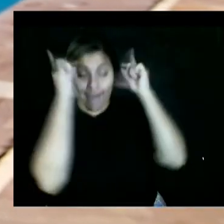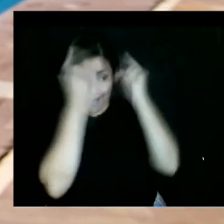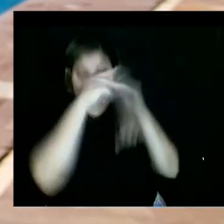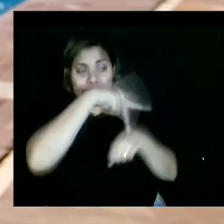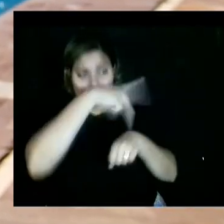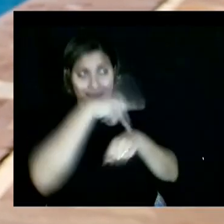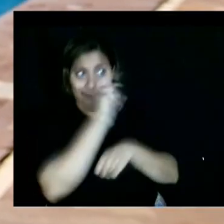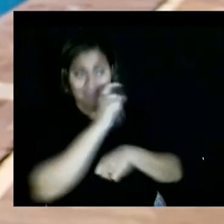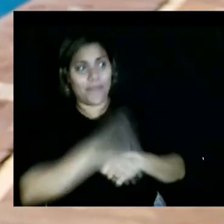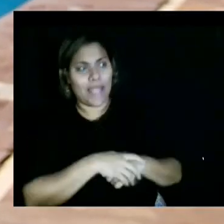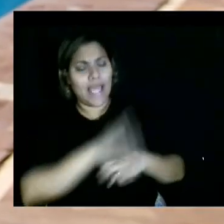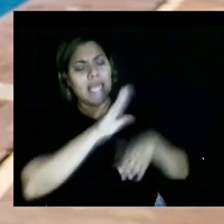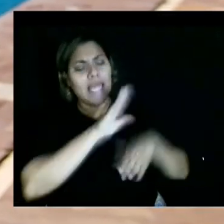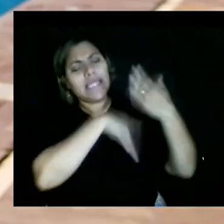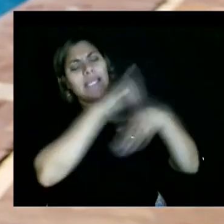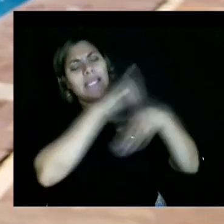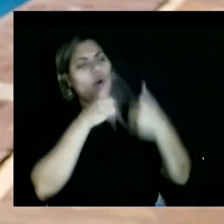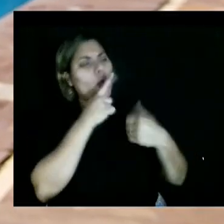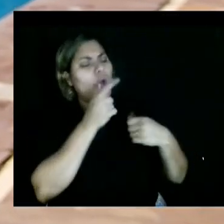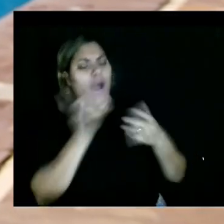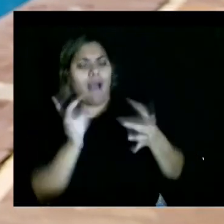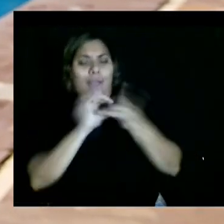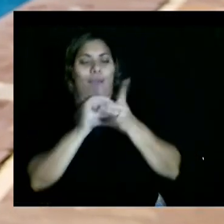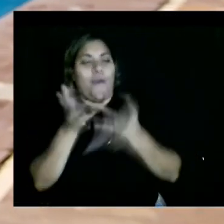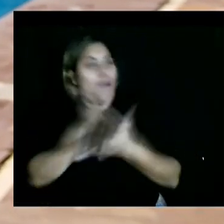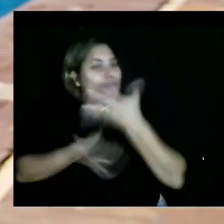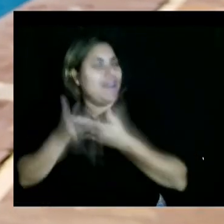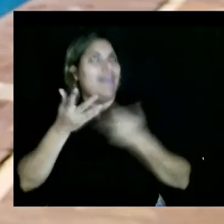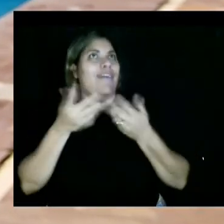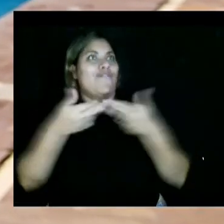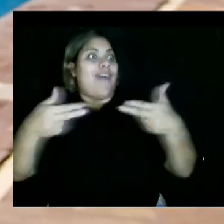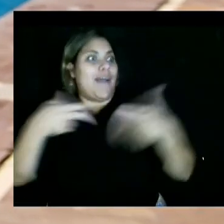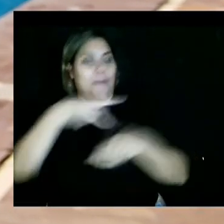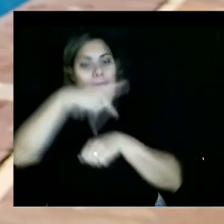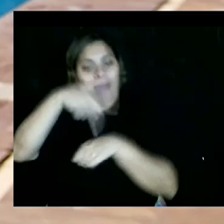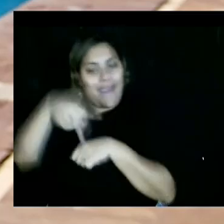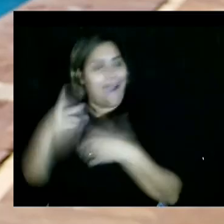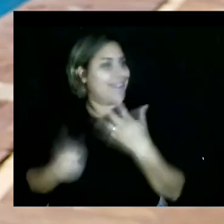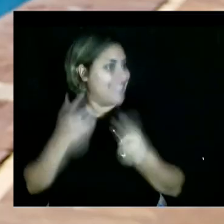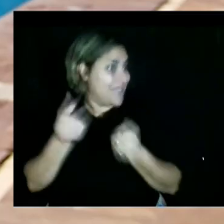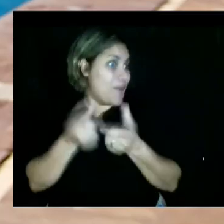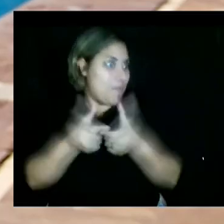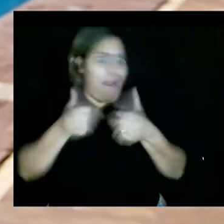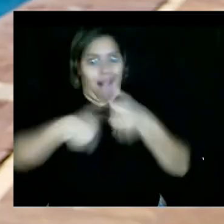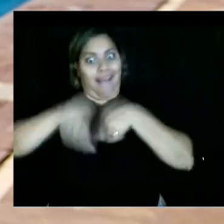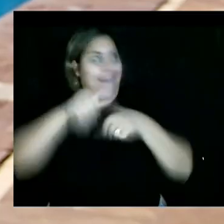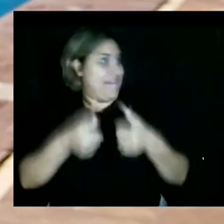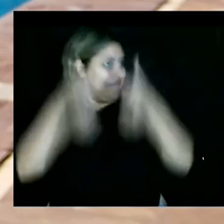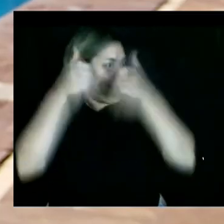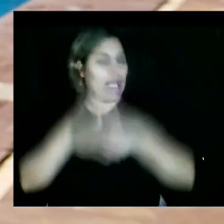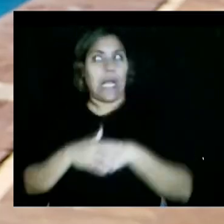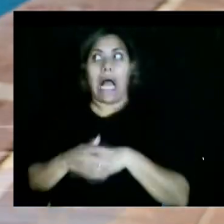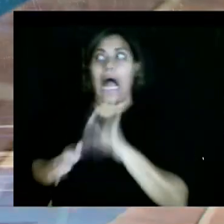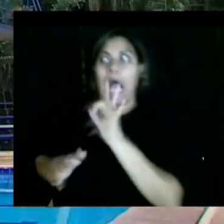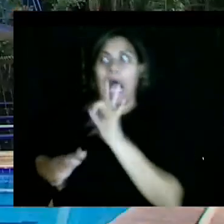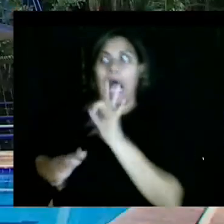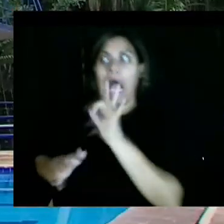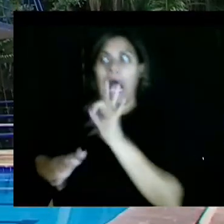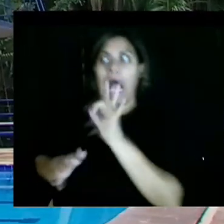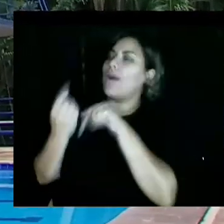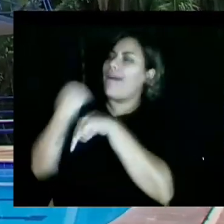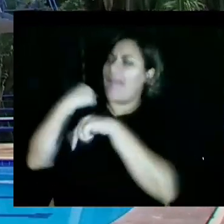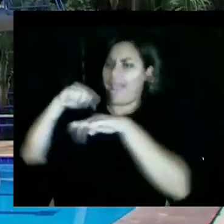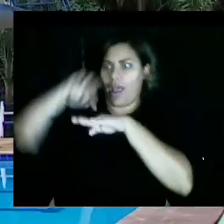foram desenvolvidos por outros países e aperfeiçoados. No início, essa modalidade era conhecida como mergulho fantástico?